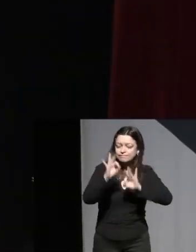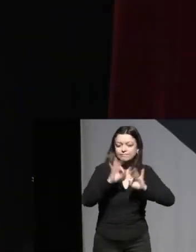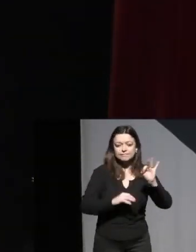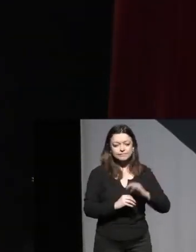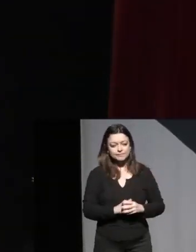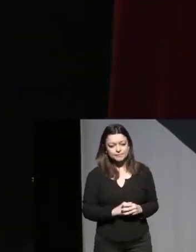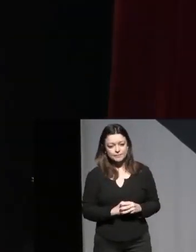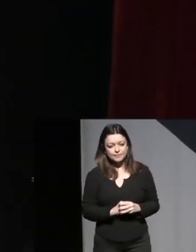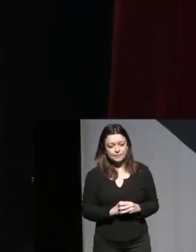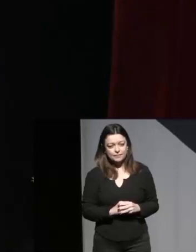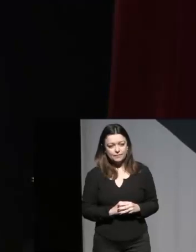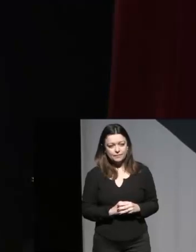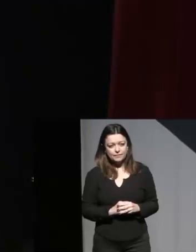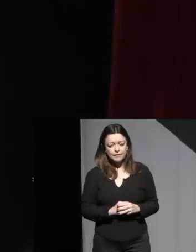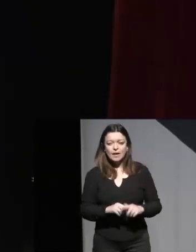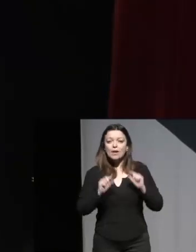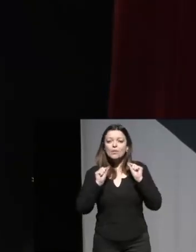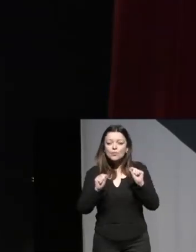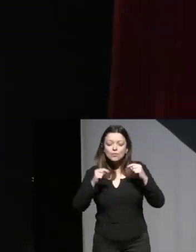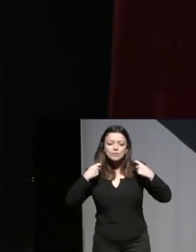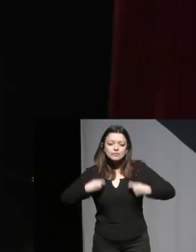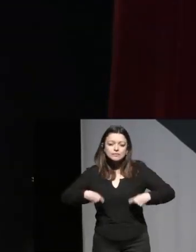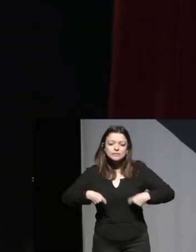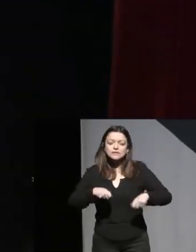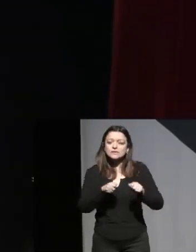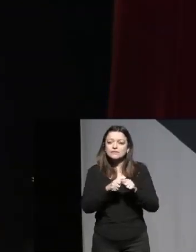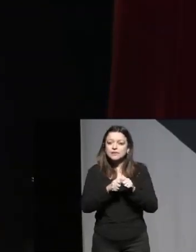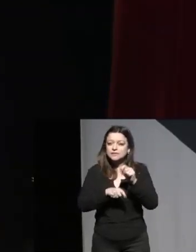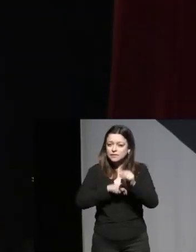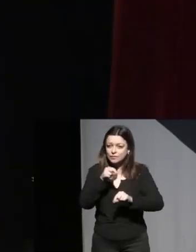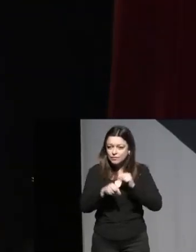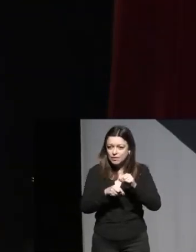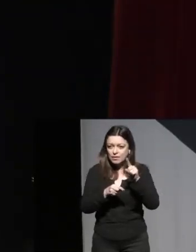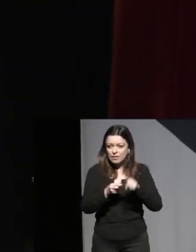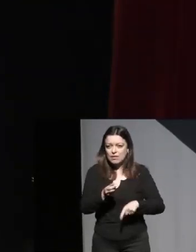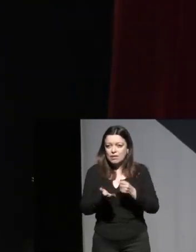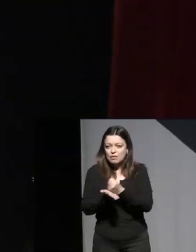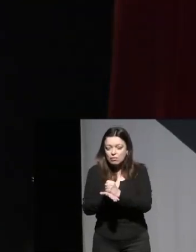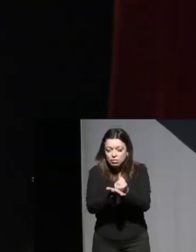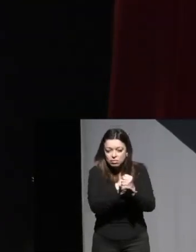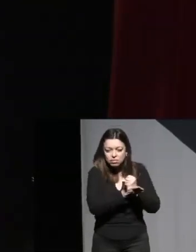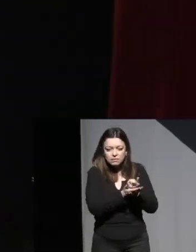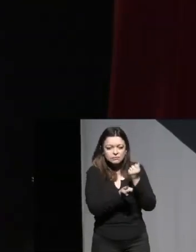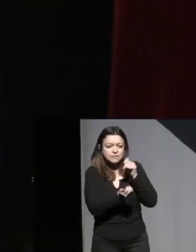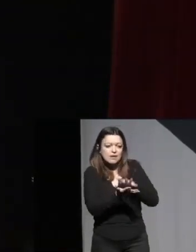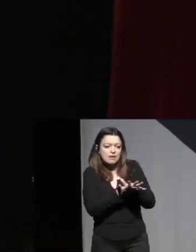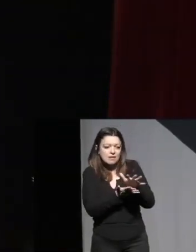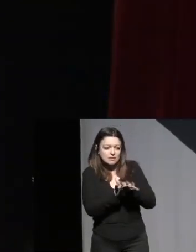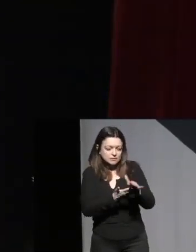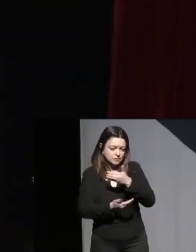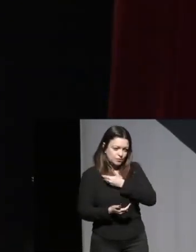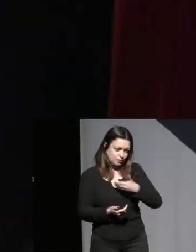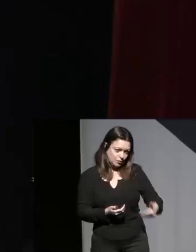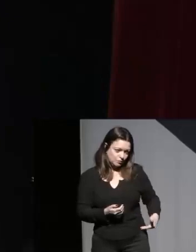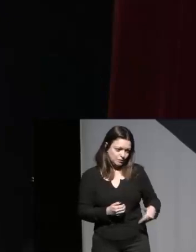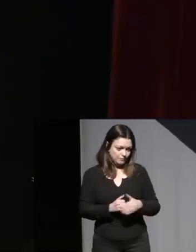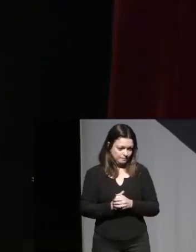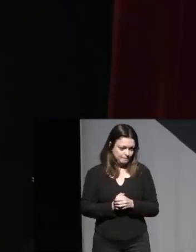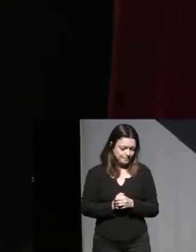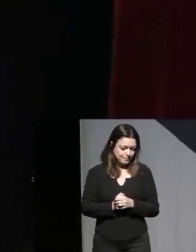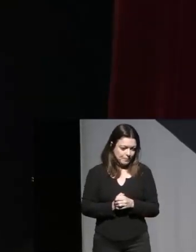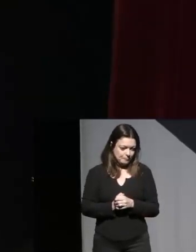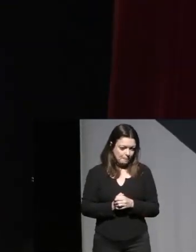deve ser feito é controle dos gastos públicos, primeiramente. E segundo, né, de maneira muito geral